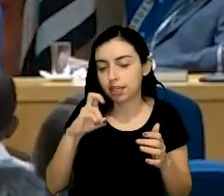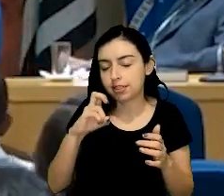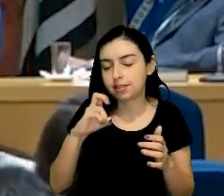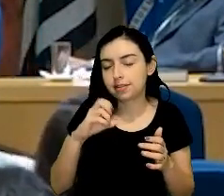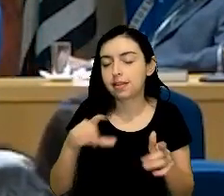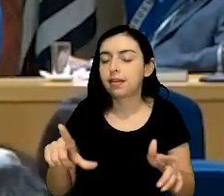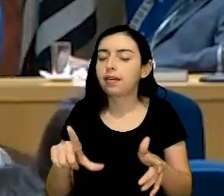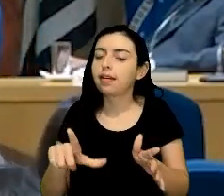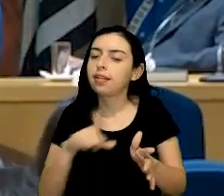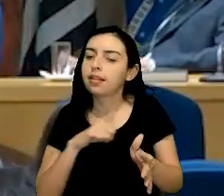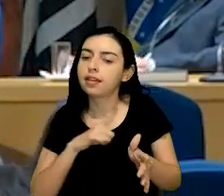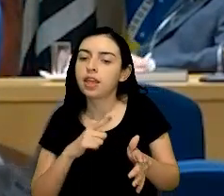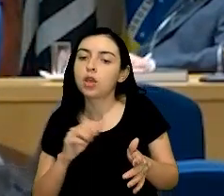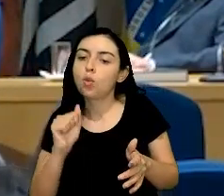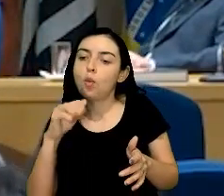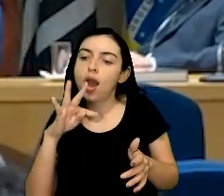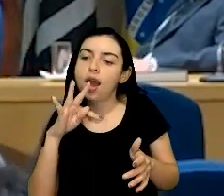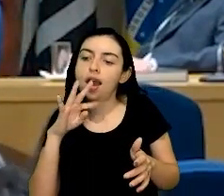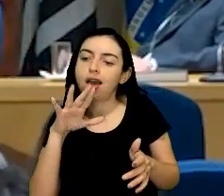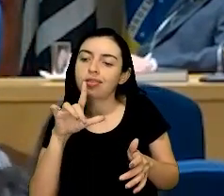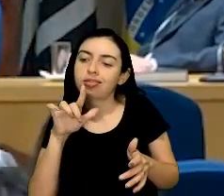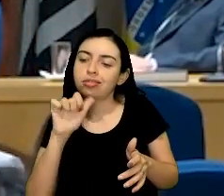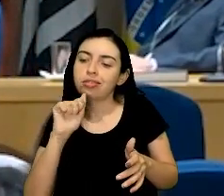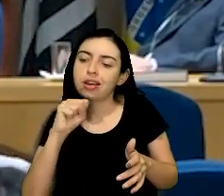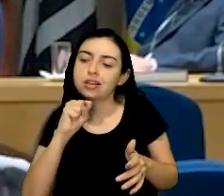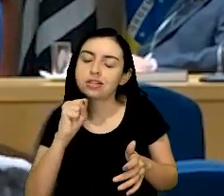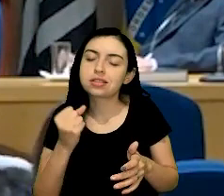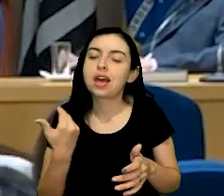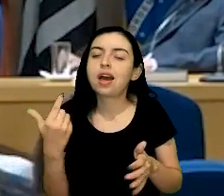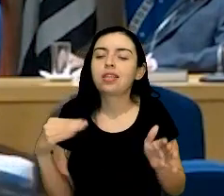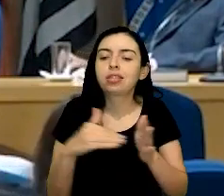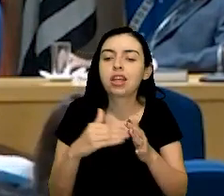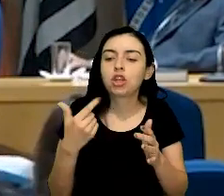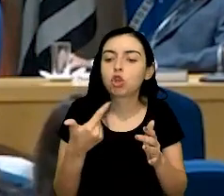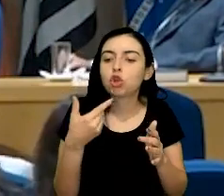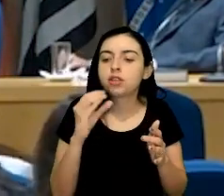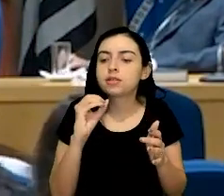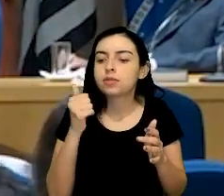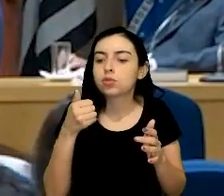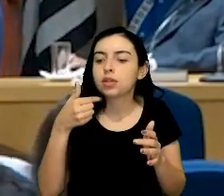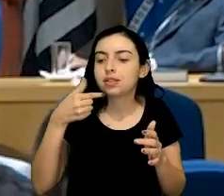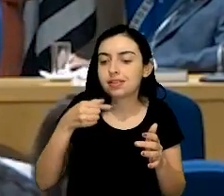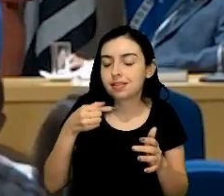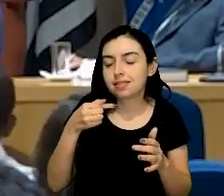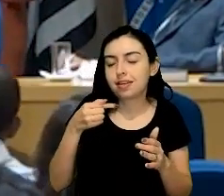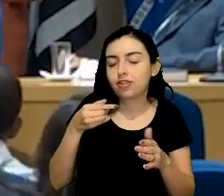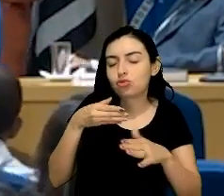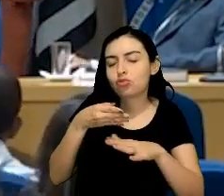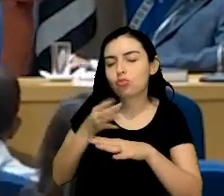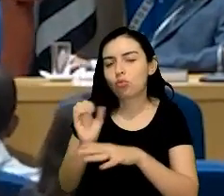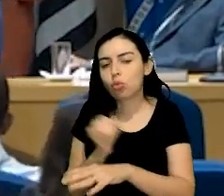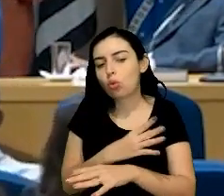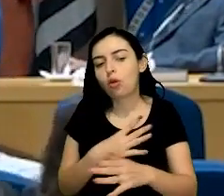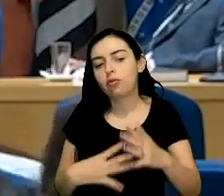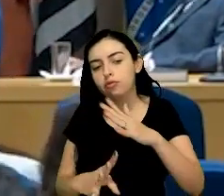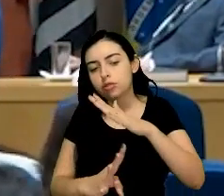Entre 2000 e 2017, nós vamos ter entrada de novos imigrantes no Brasil, que vai ser cerca